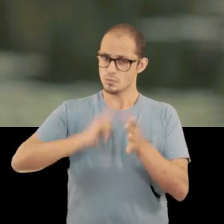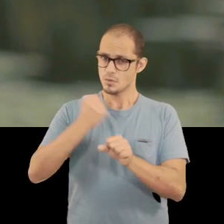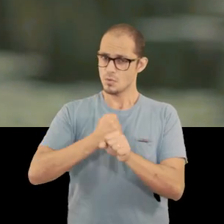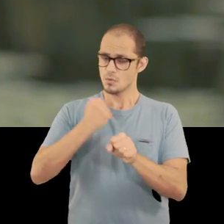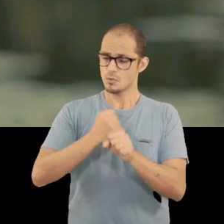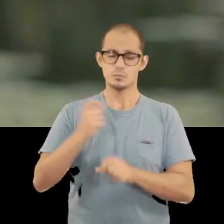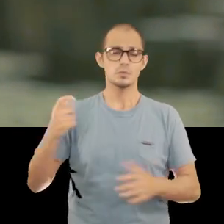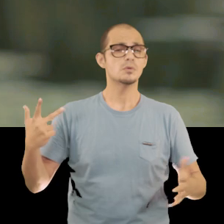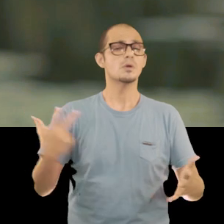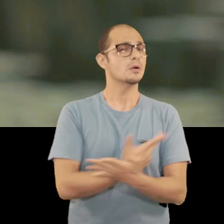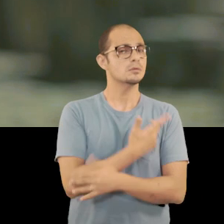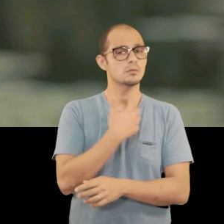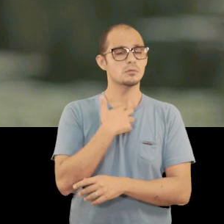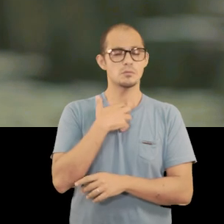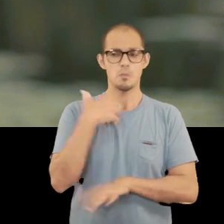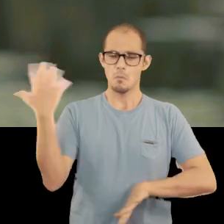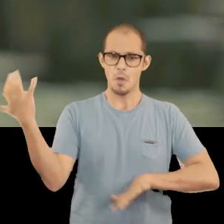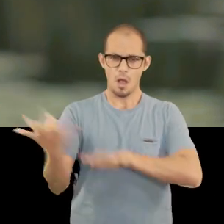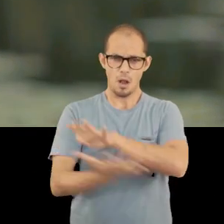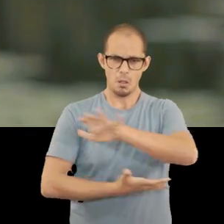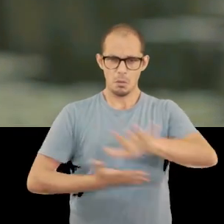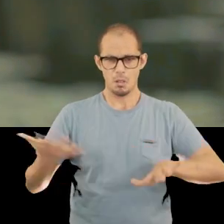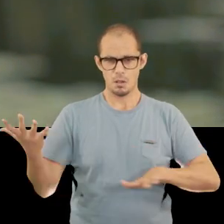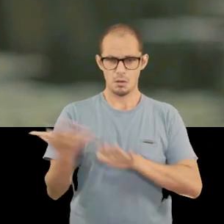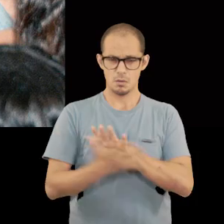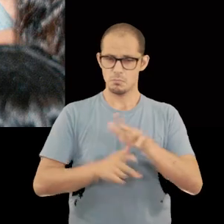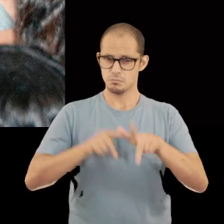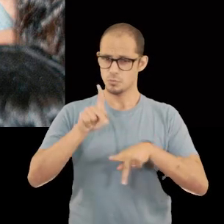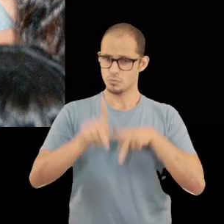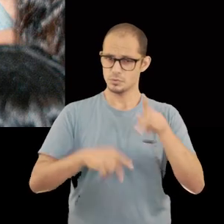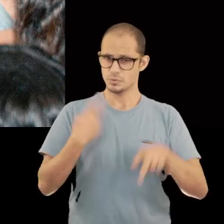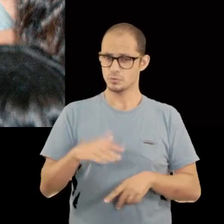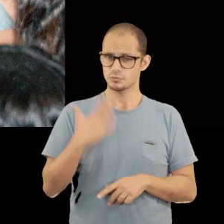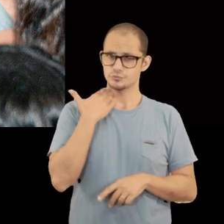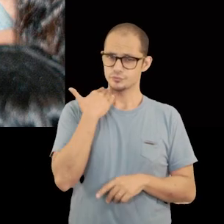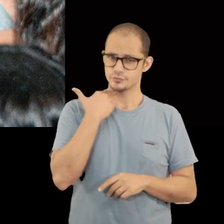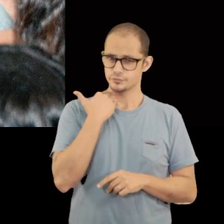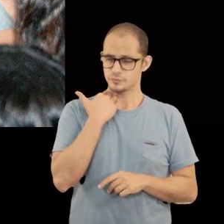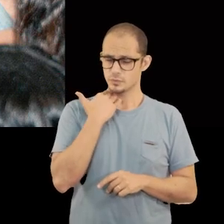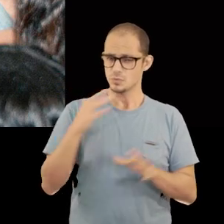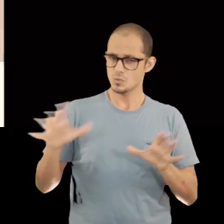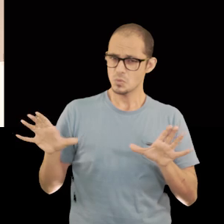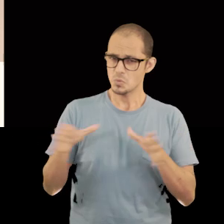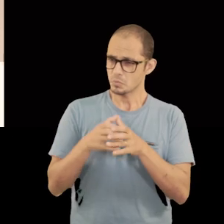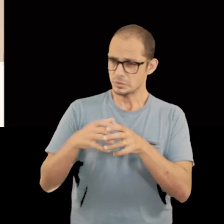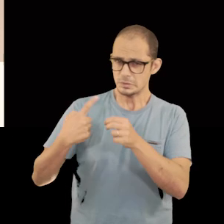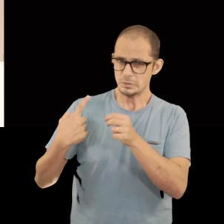licença prévia resultou numa grande reação popular. Toda a comunidade,